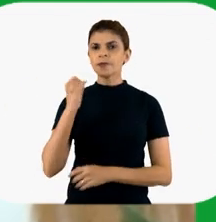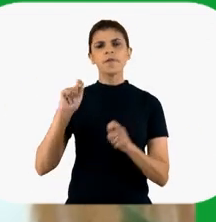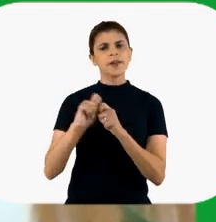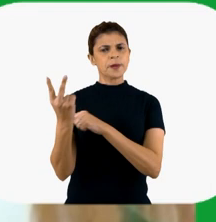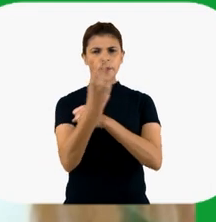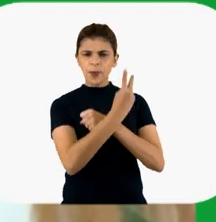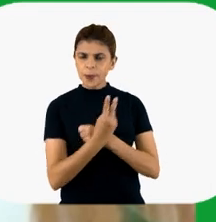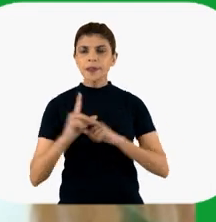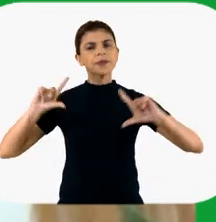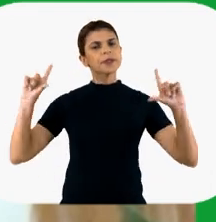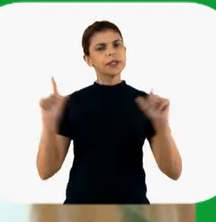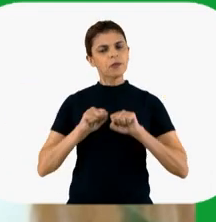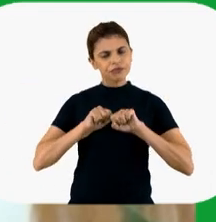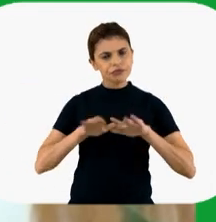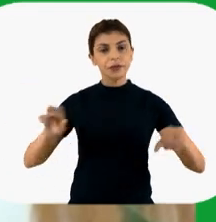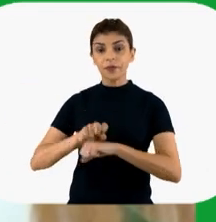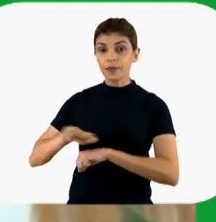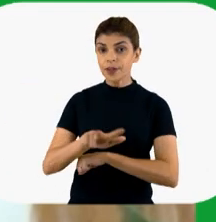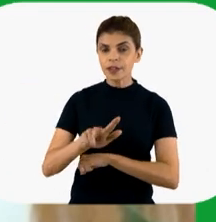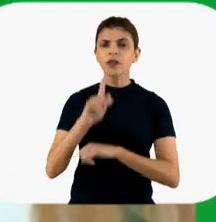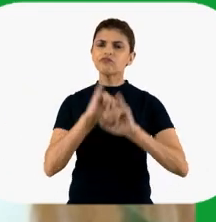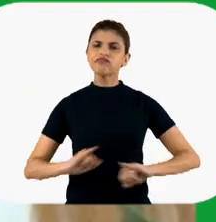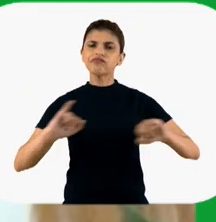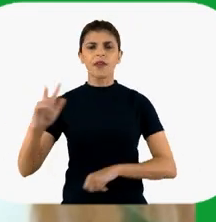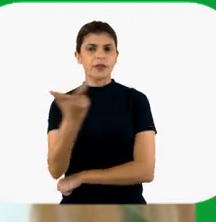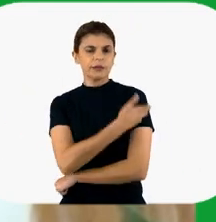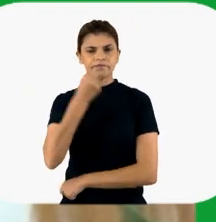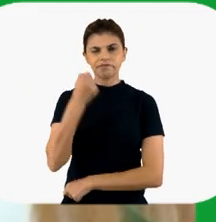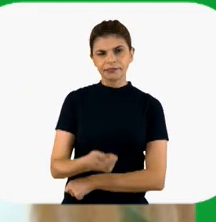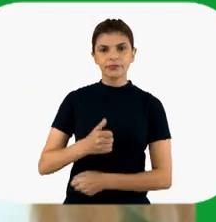a gente faça proteção para diminuir a transmissão dos vírus e que a campanha de vacinação seja rápida.